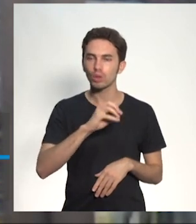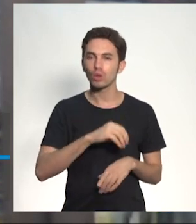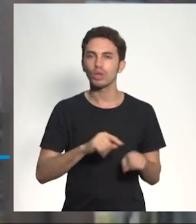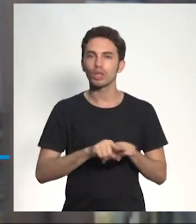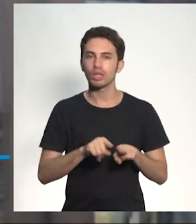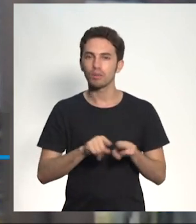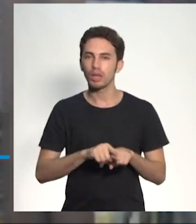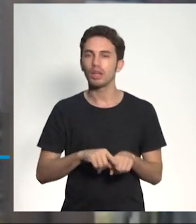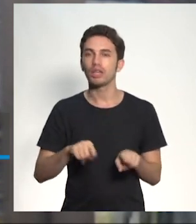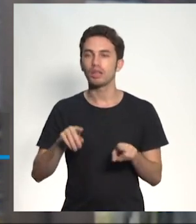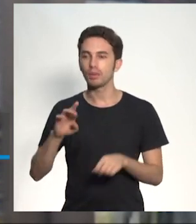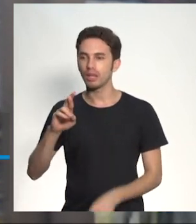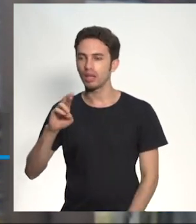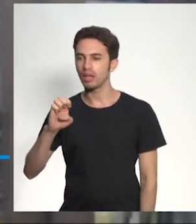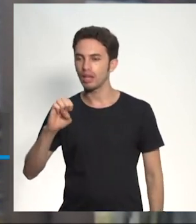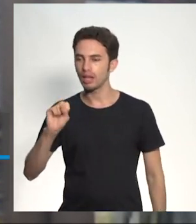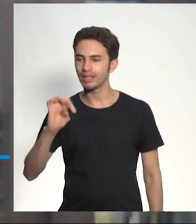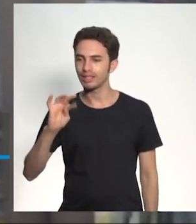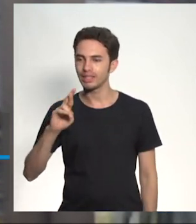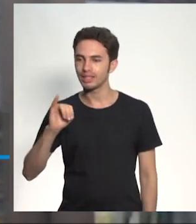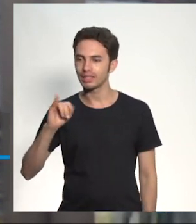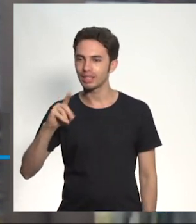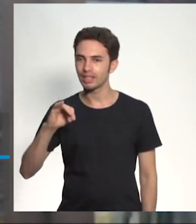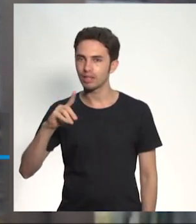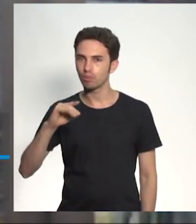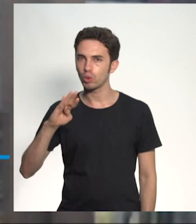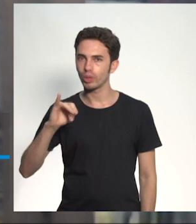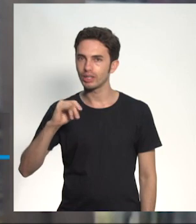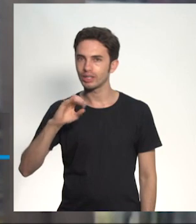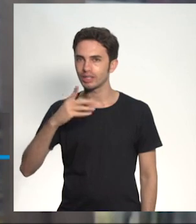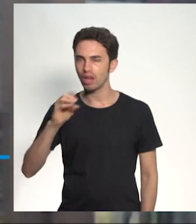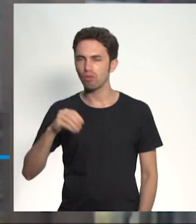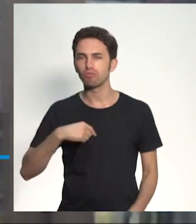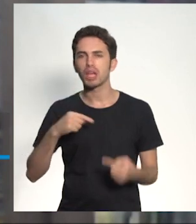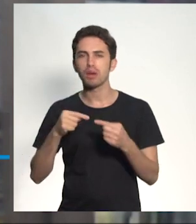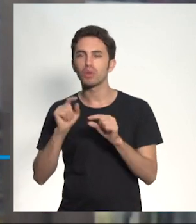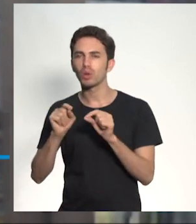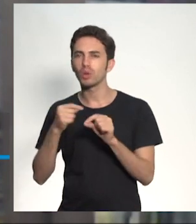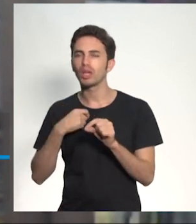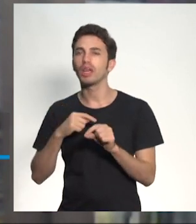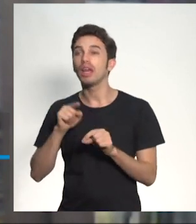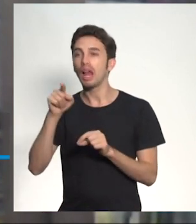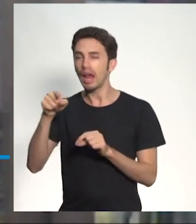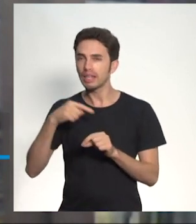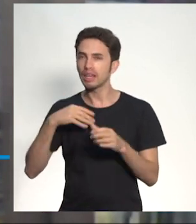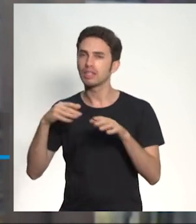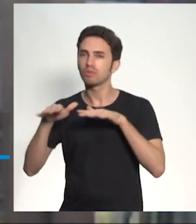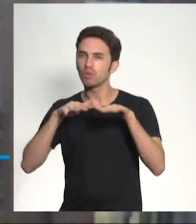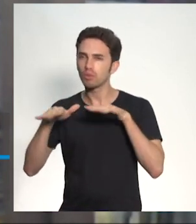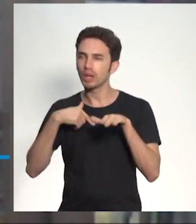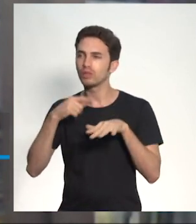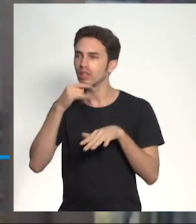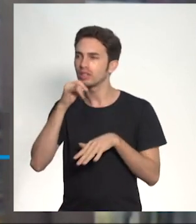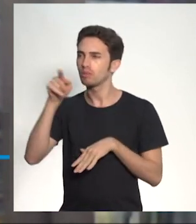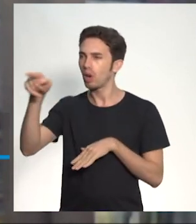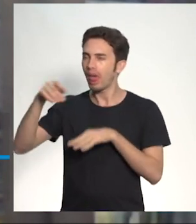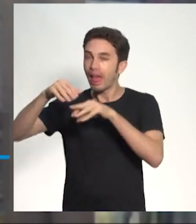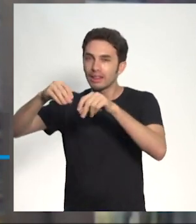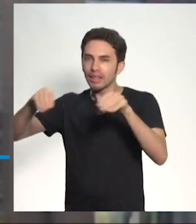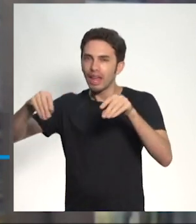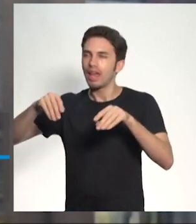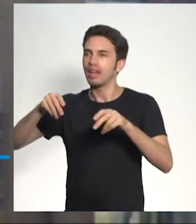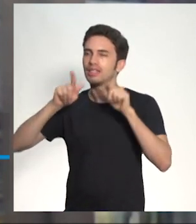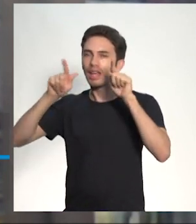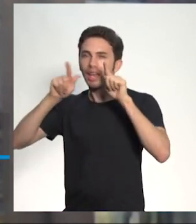por redistribuição são aqueles movimentos clássicos que reivindicam, né, terras, que